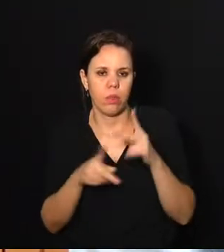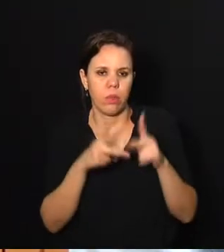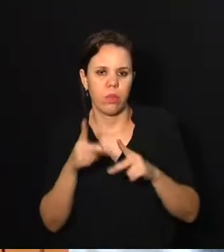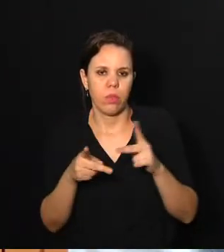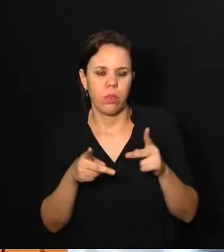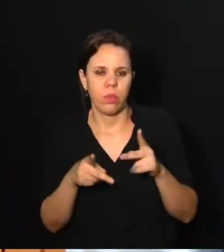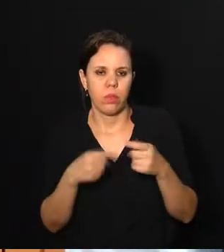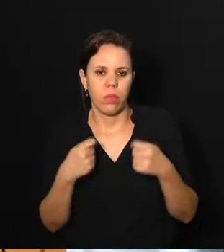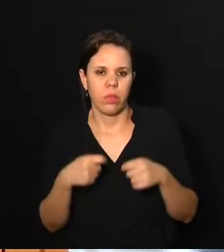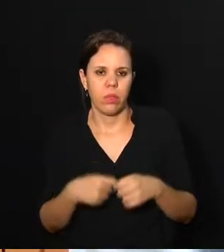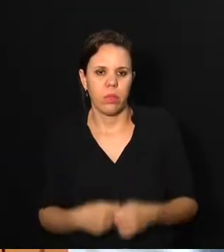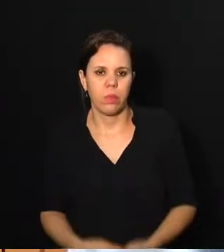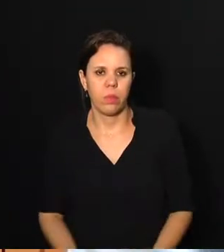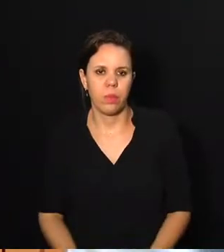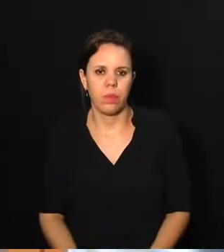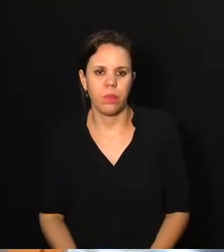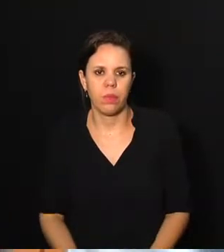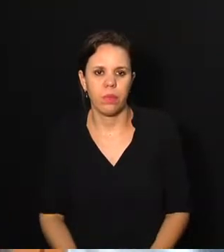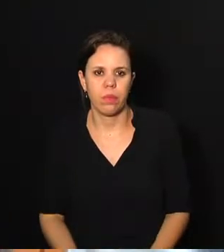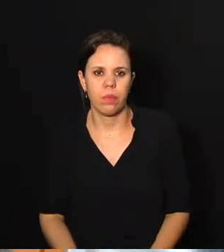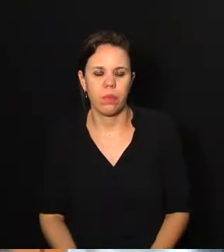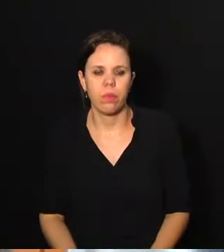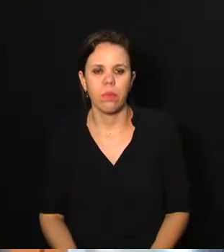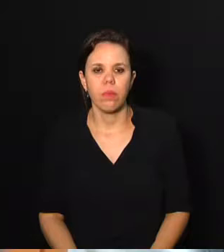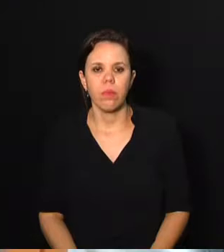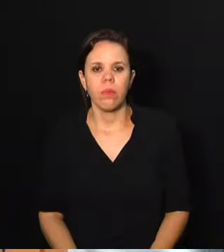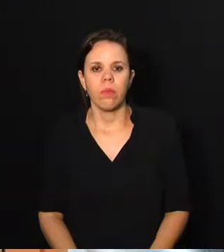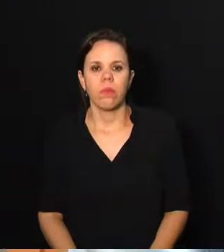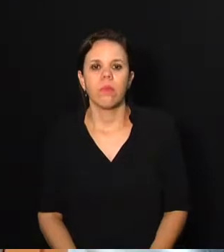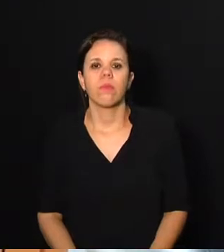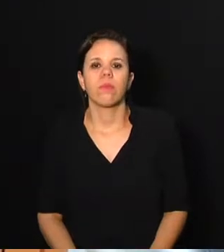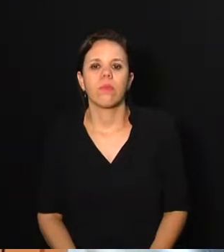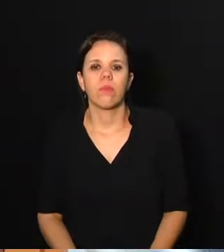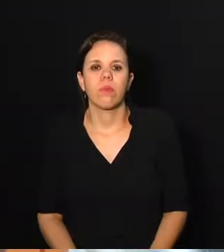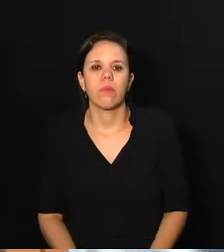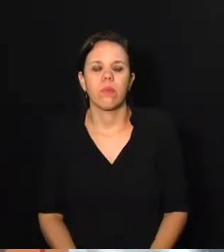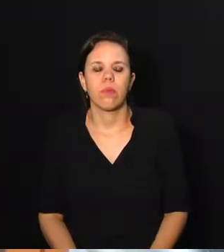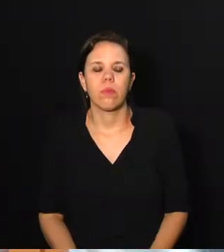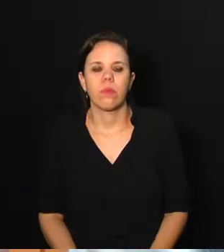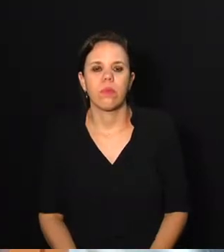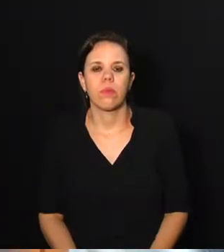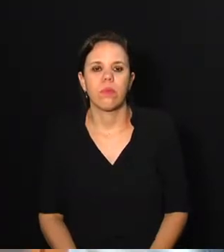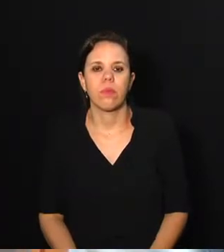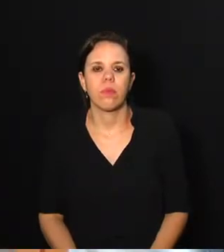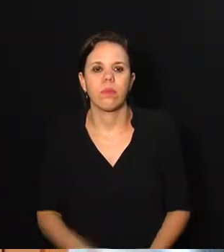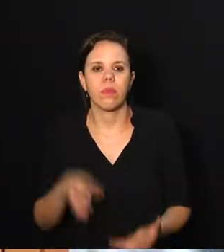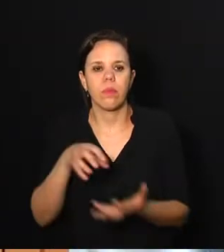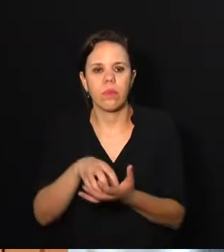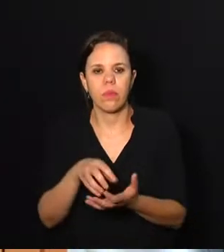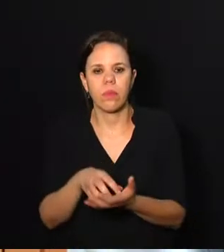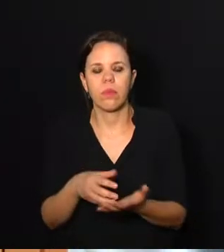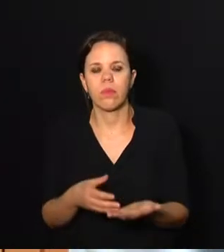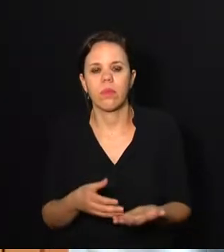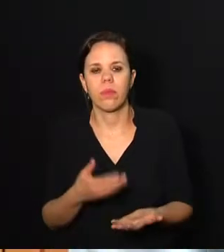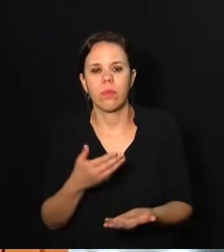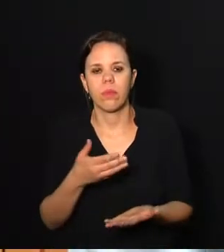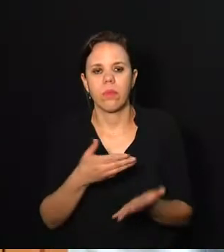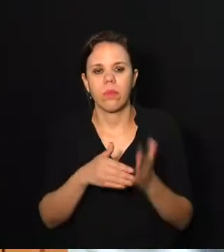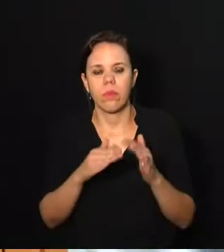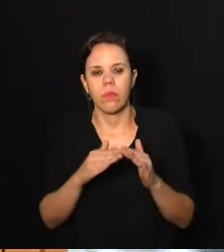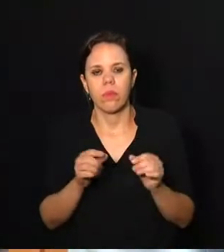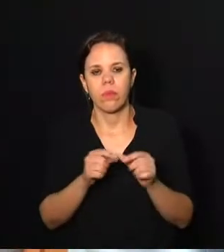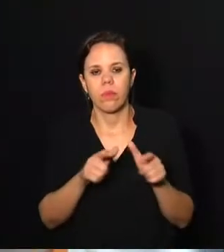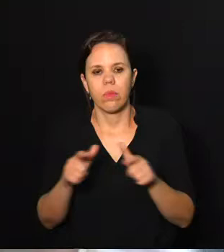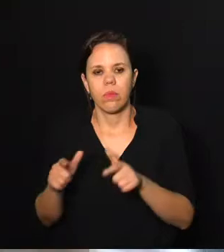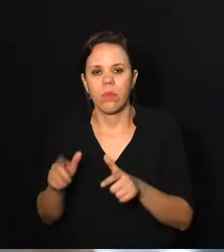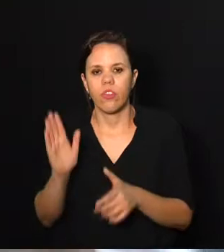população precisa. E essa questão aqui da creche para idosos, nós já conversamos com a secretária